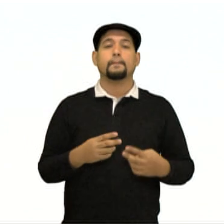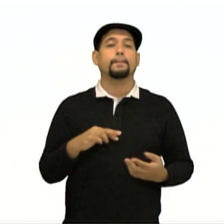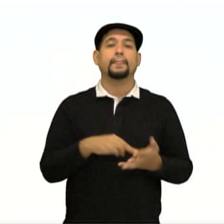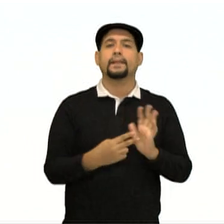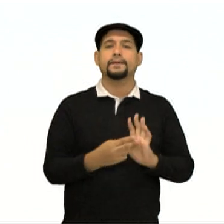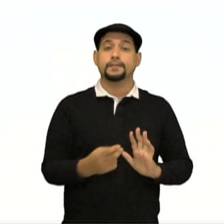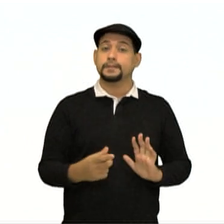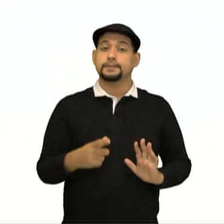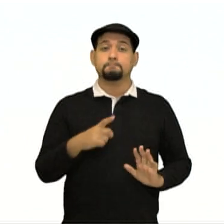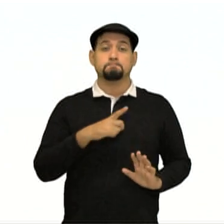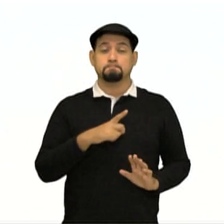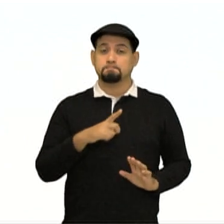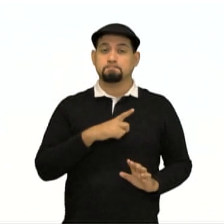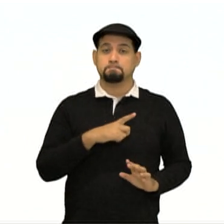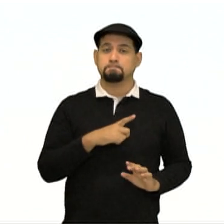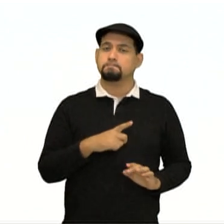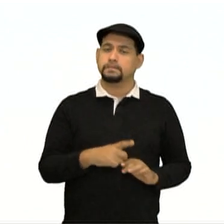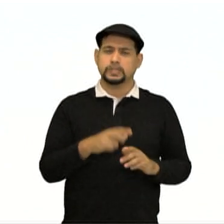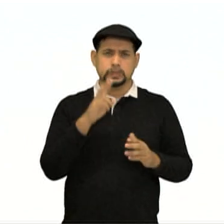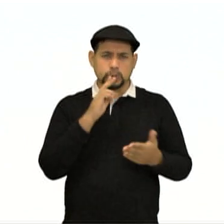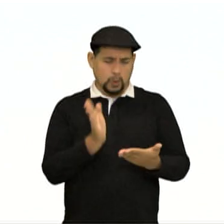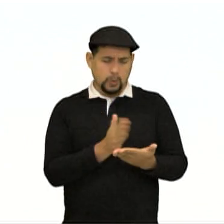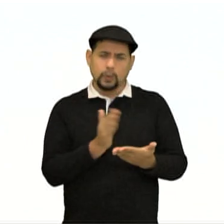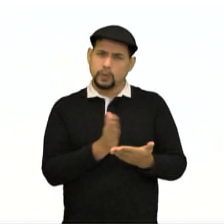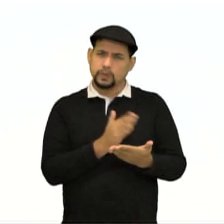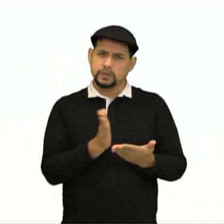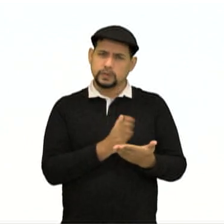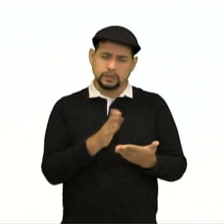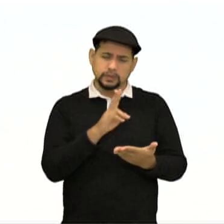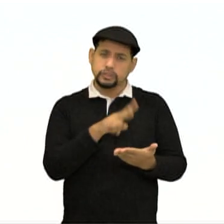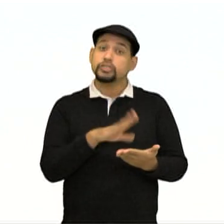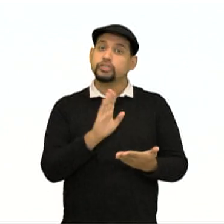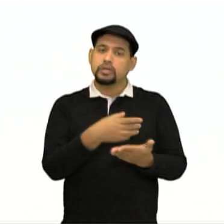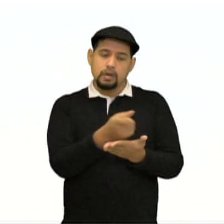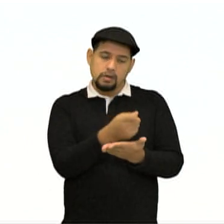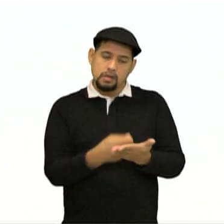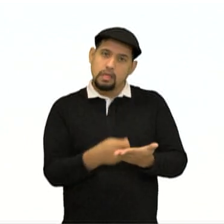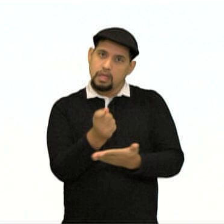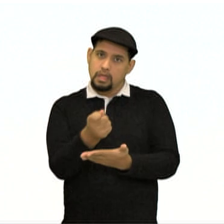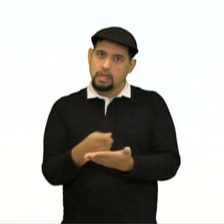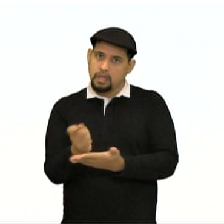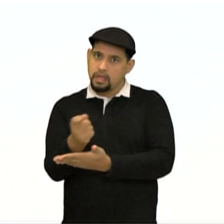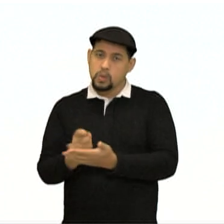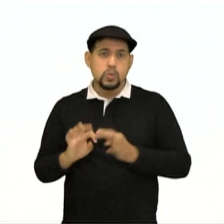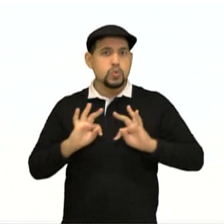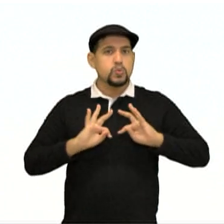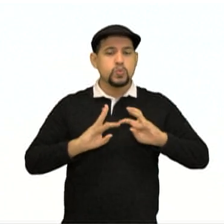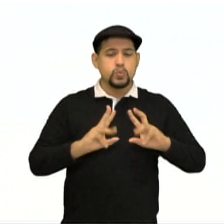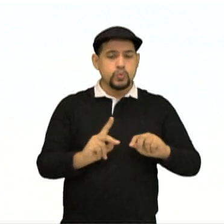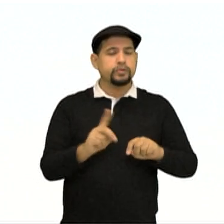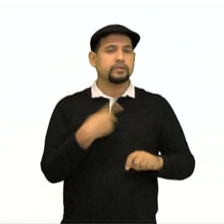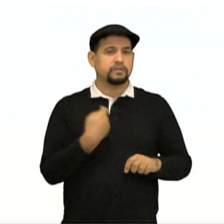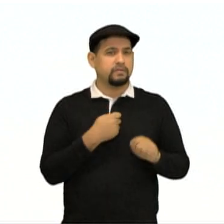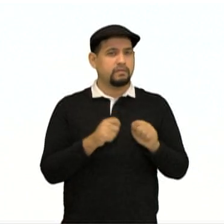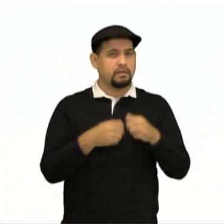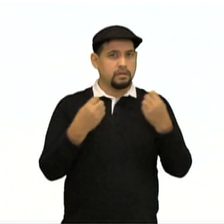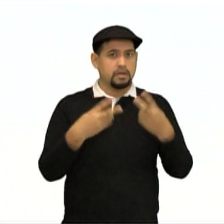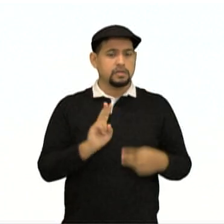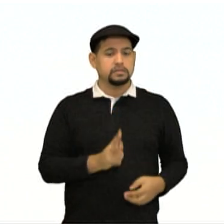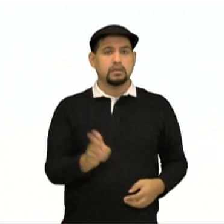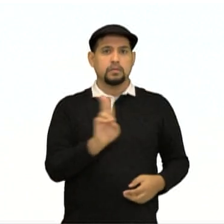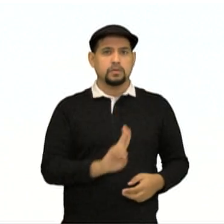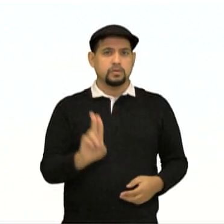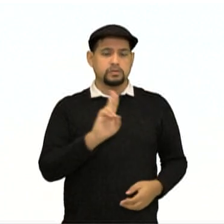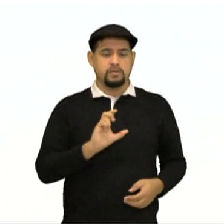na contrapágina do teu caderno e já vai anotando todo o formulário que a gente vai necessitar. E cada vez que a gente usa uma